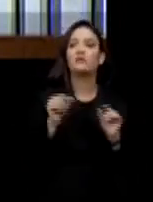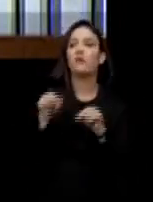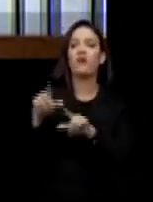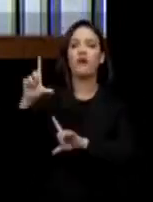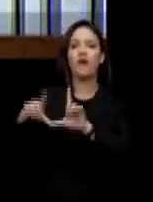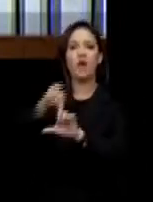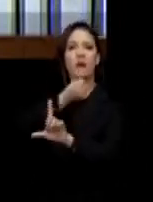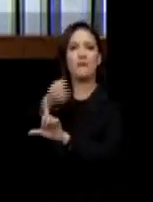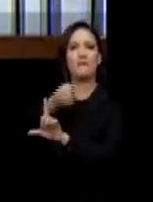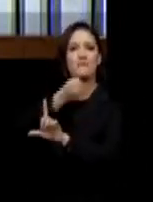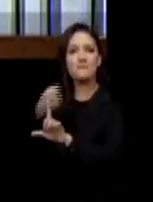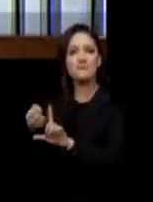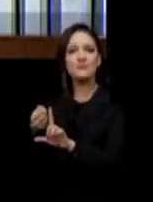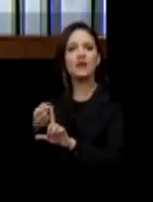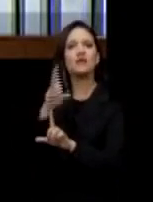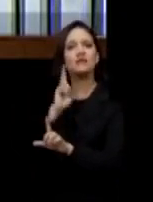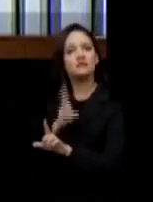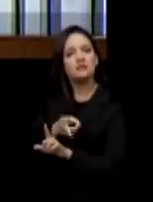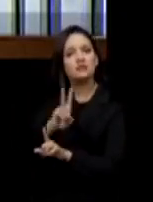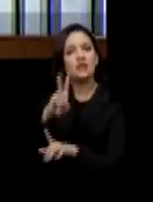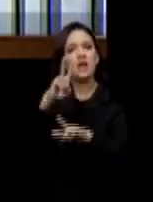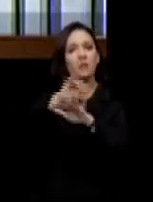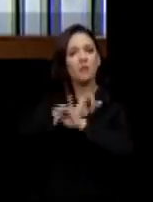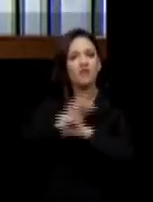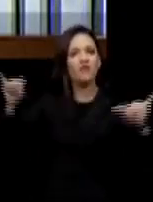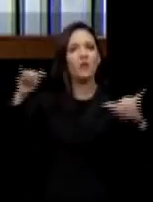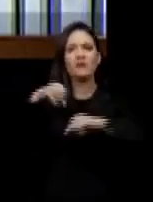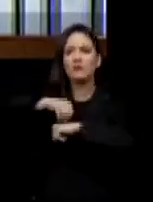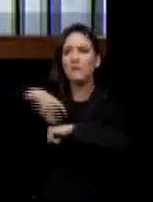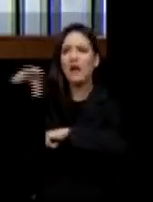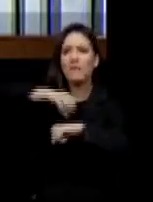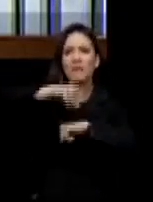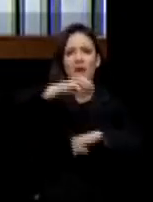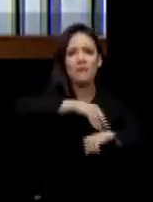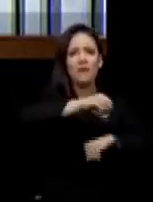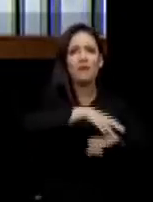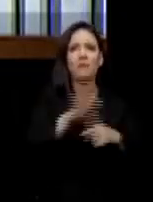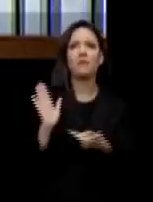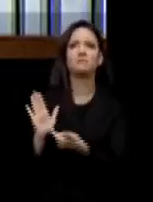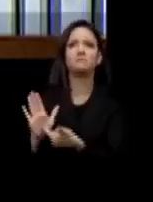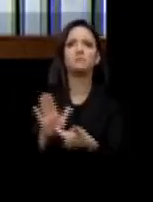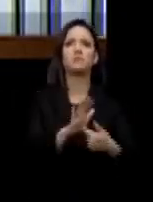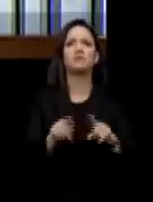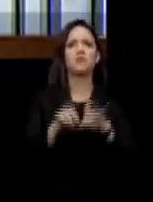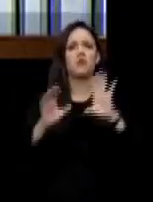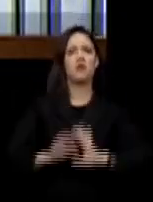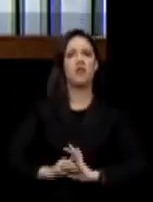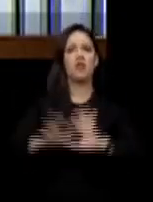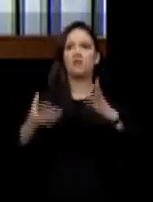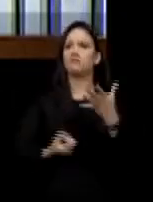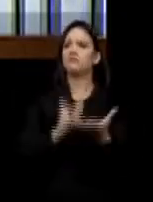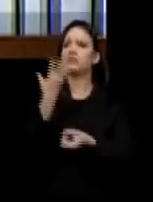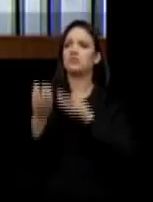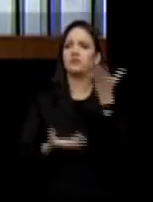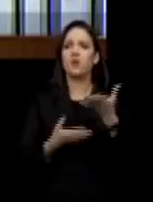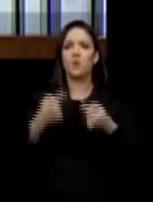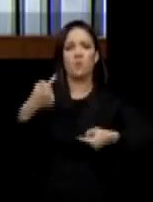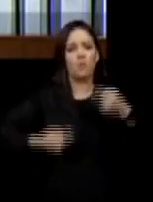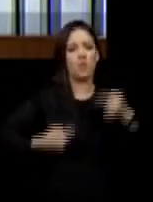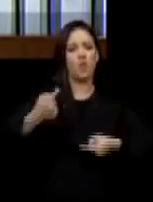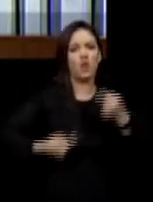imprensa, que amplia as fronteiras do acesso à informação e da livre expressão política,